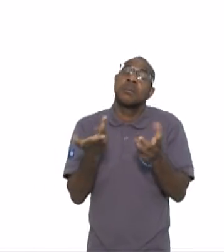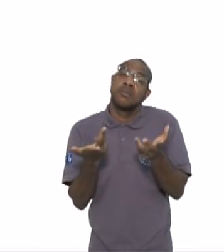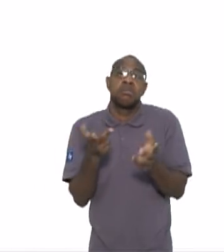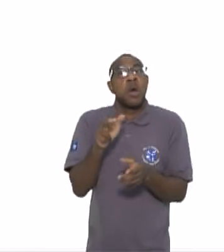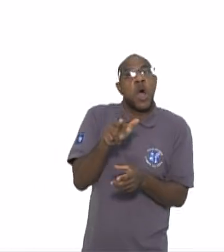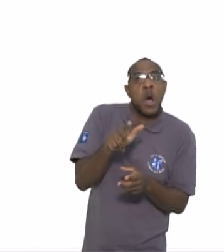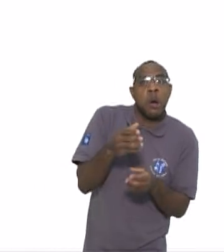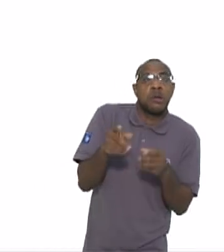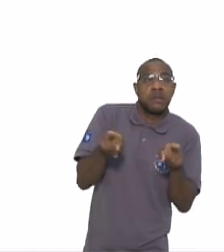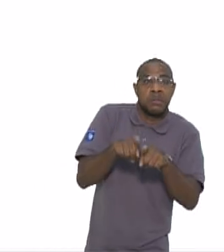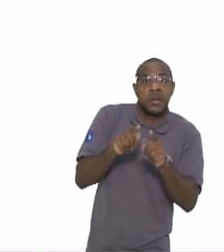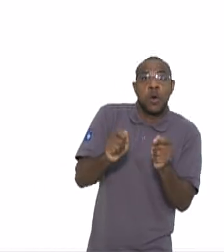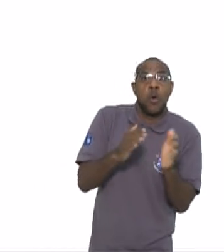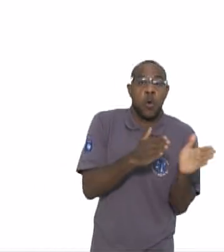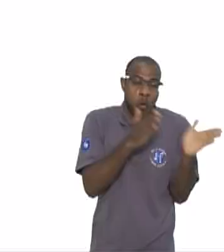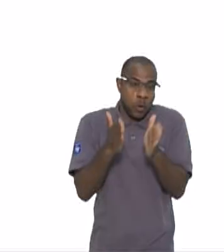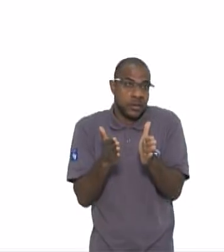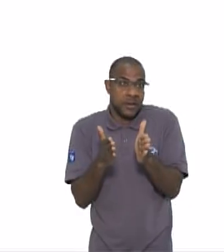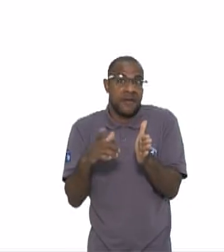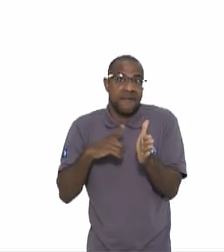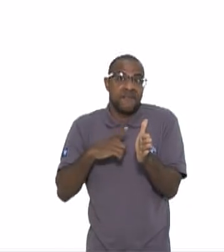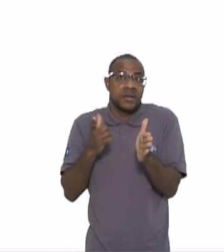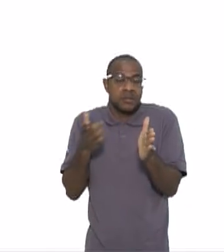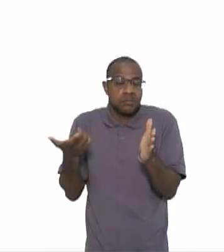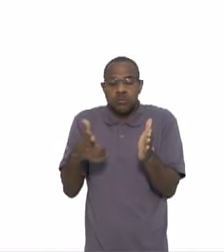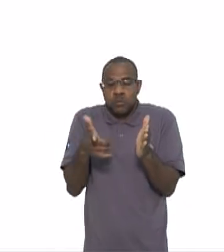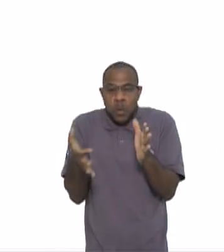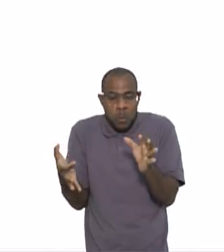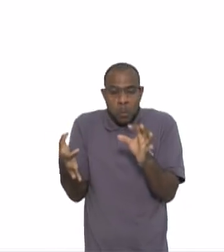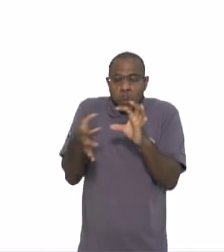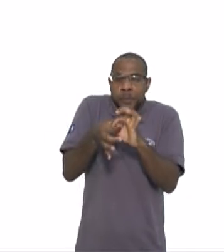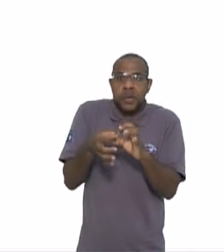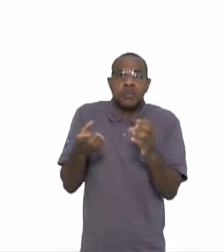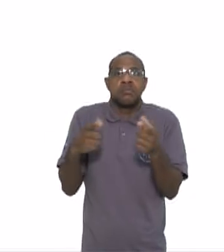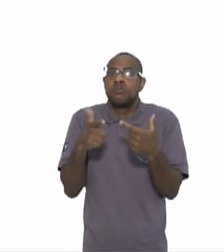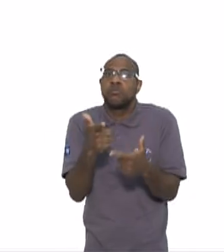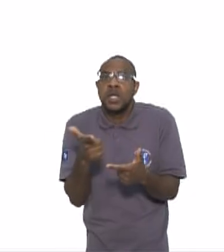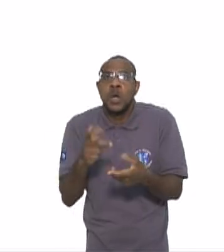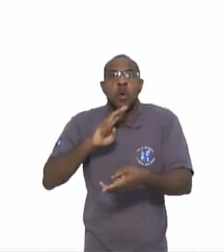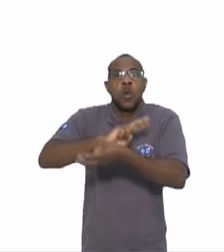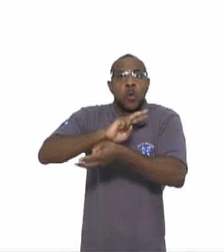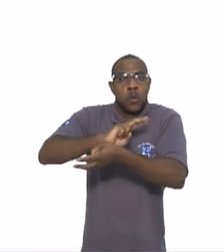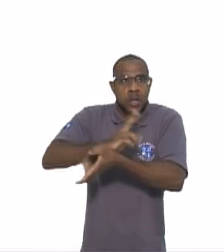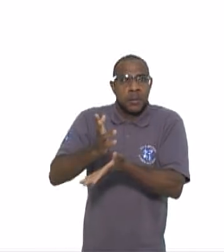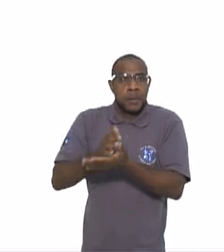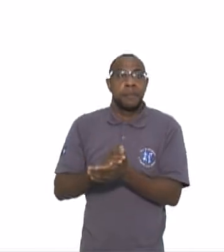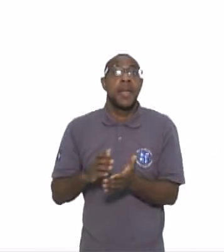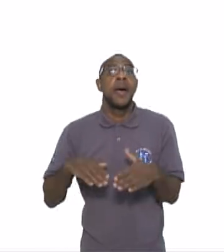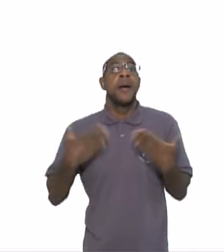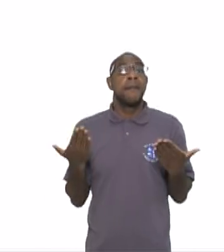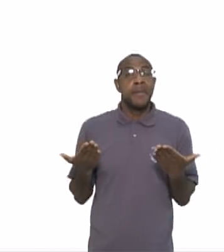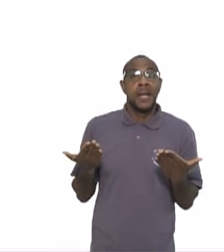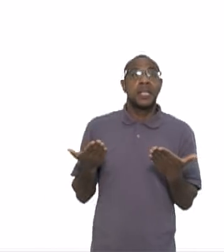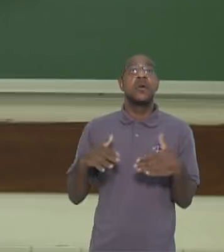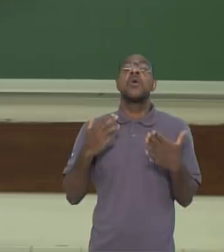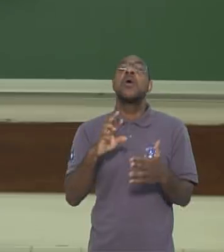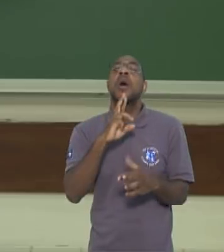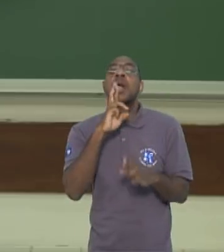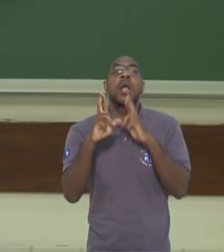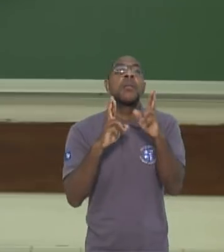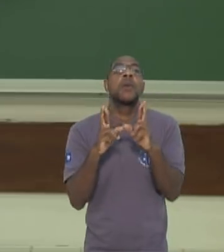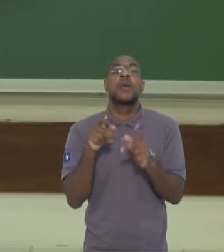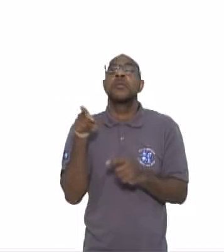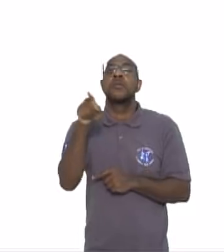outra fase aqui, sem que ocorra a disjunção dos cromossomos sexuais. Marque a alternativa que completa, respectivamente, os dois espaços